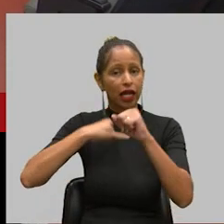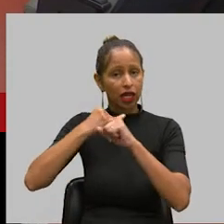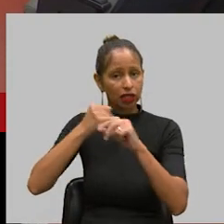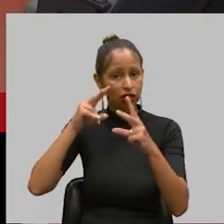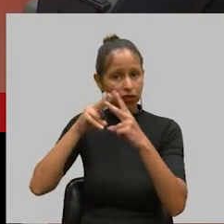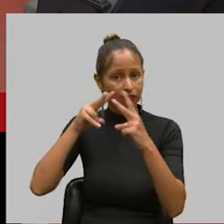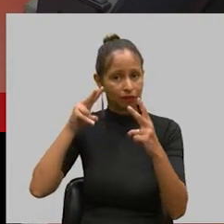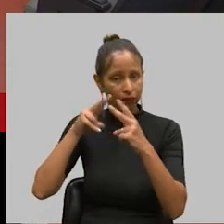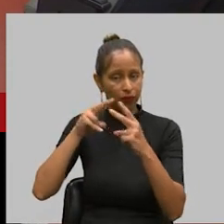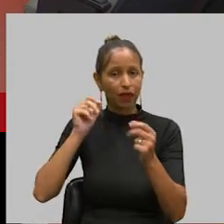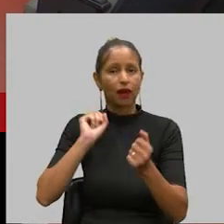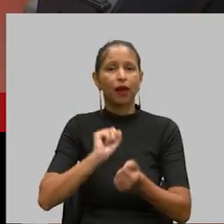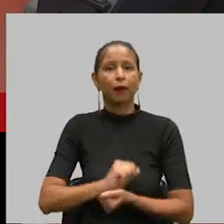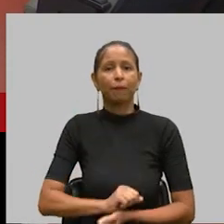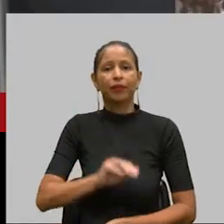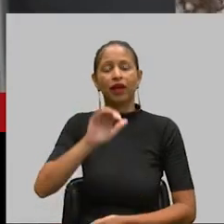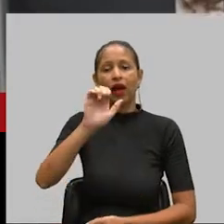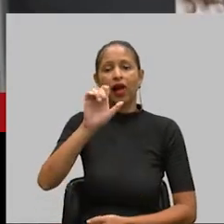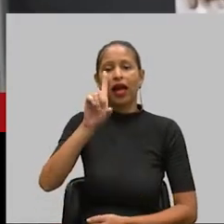da amefa